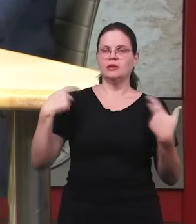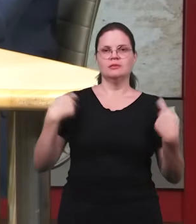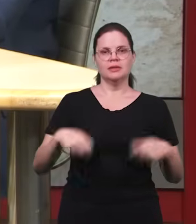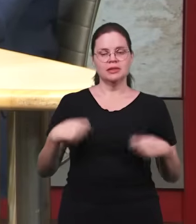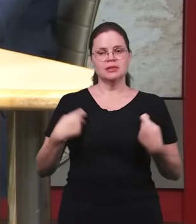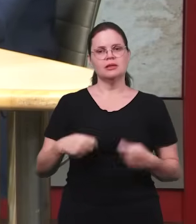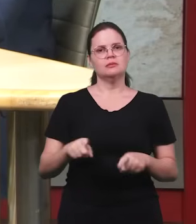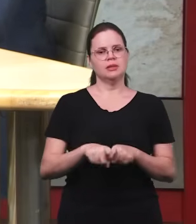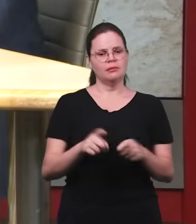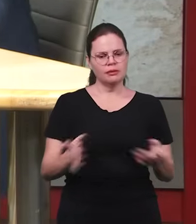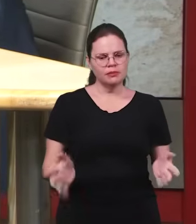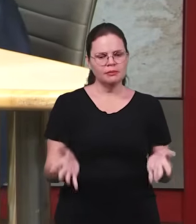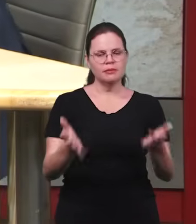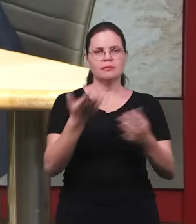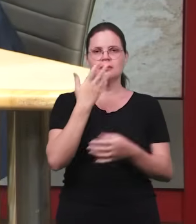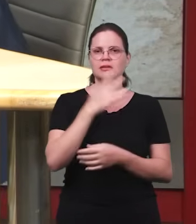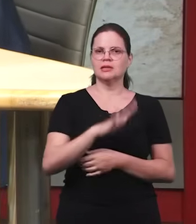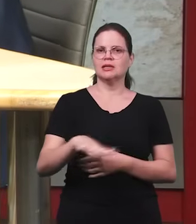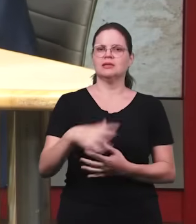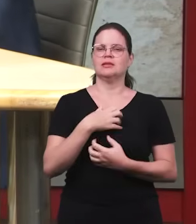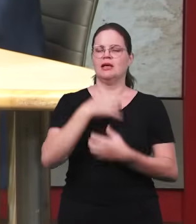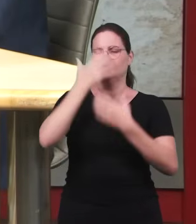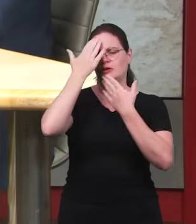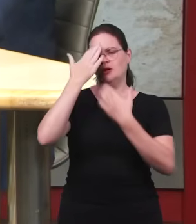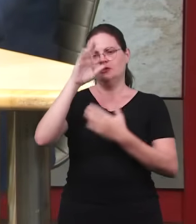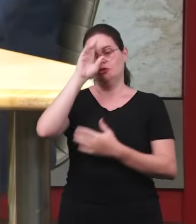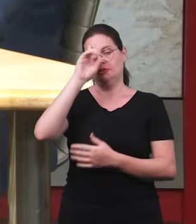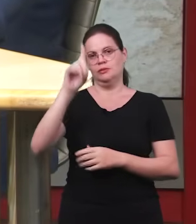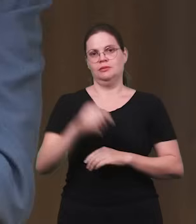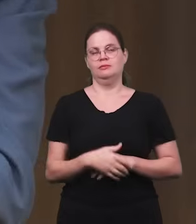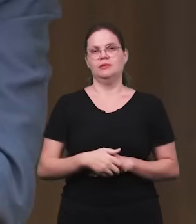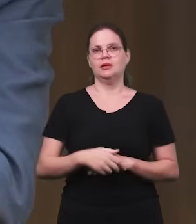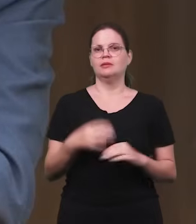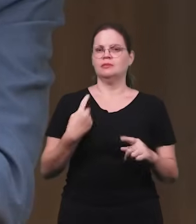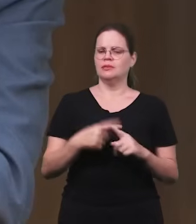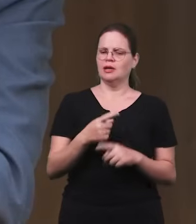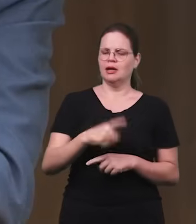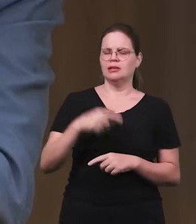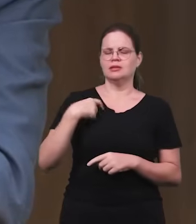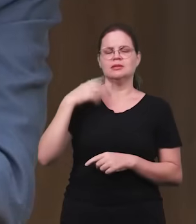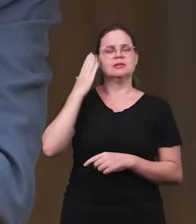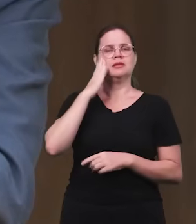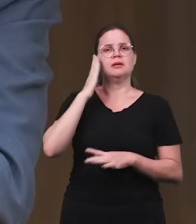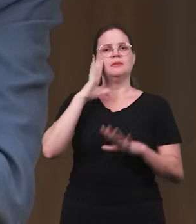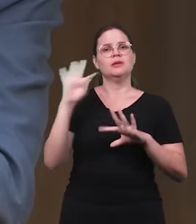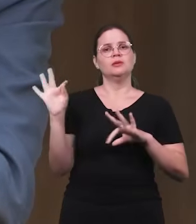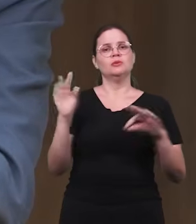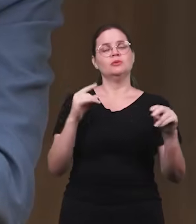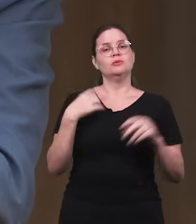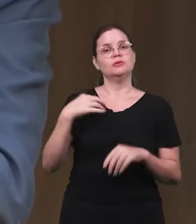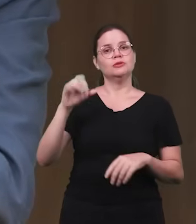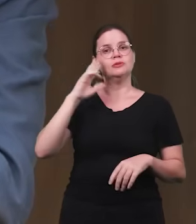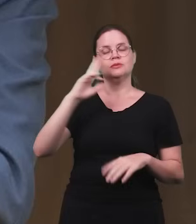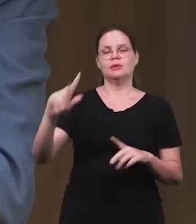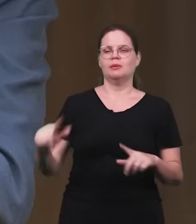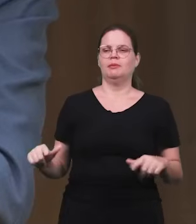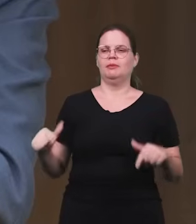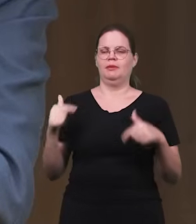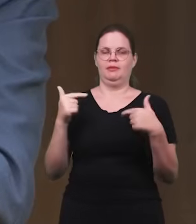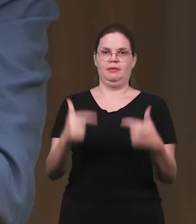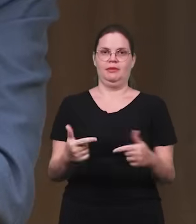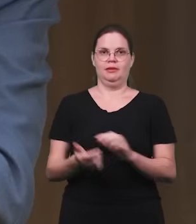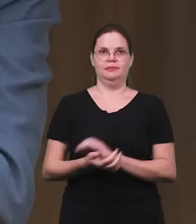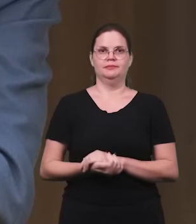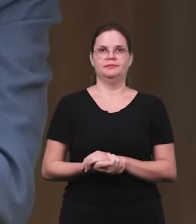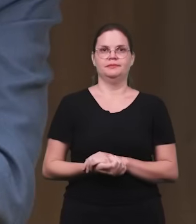crianças. Levar a criança a entender tudo que o Senhor tem feito por nós, quantos livramentos. Porque